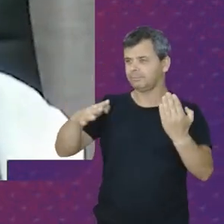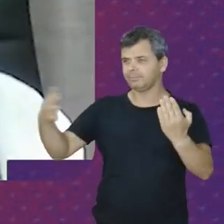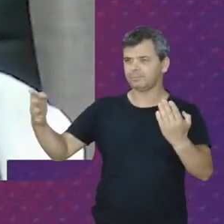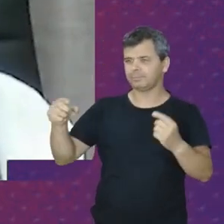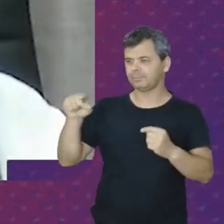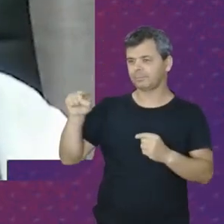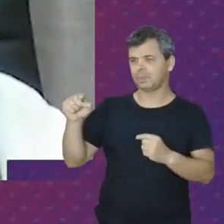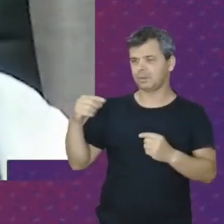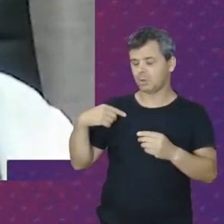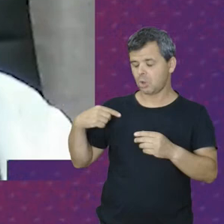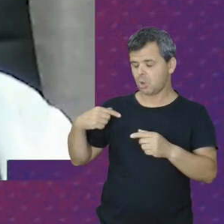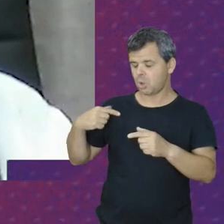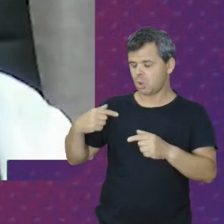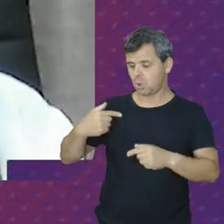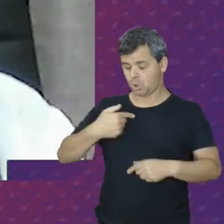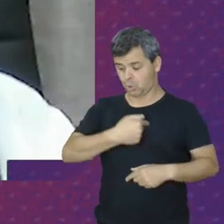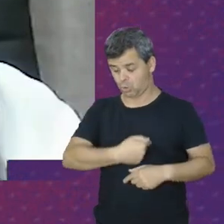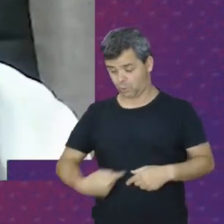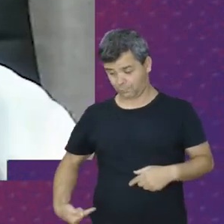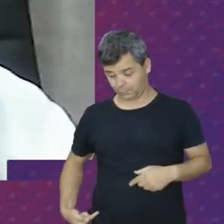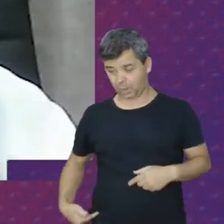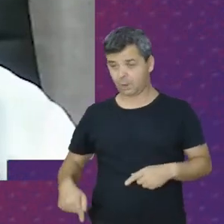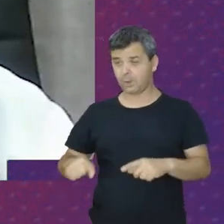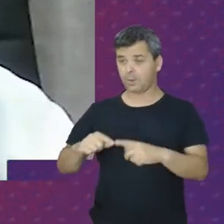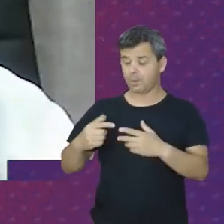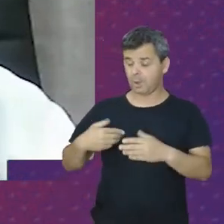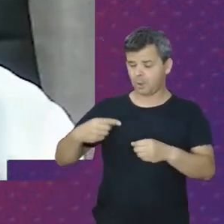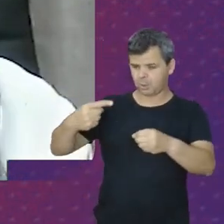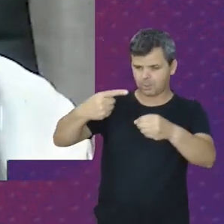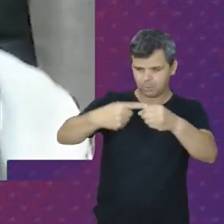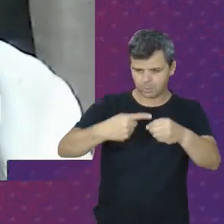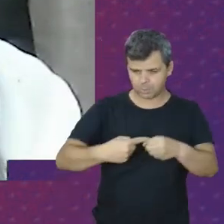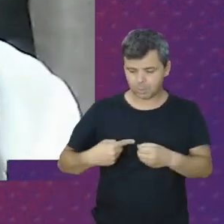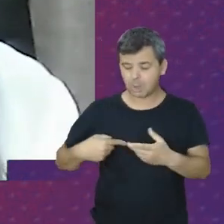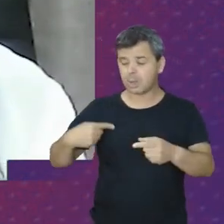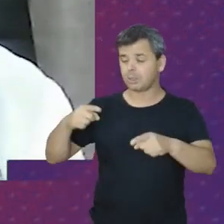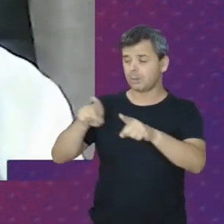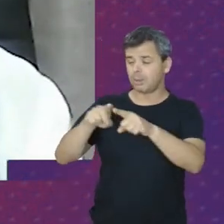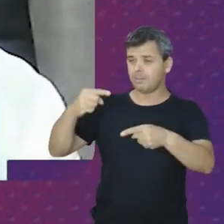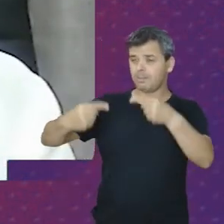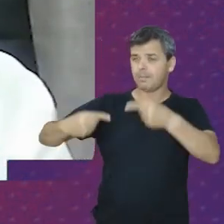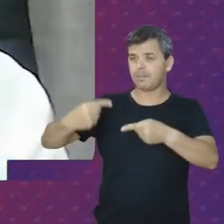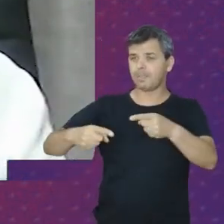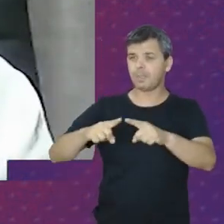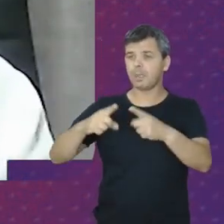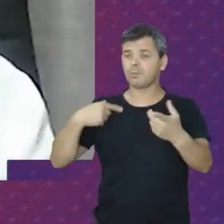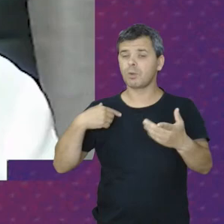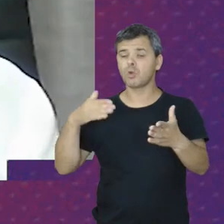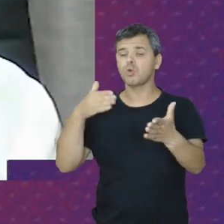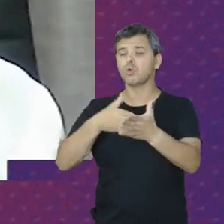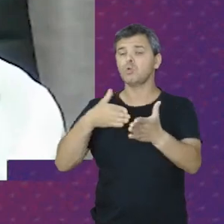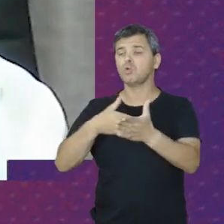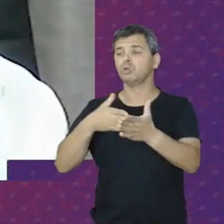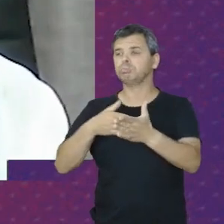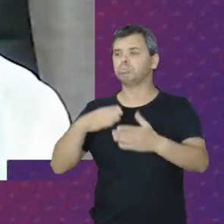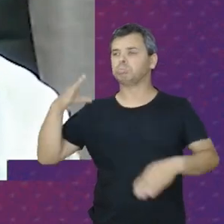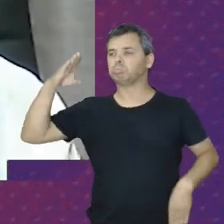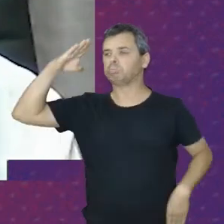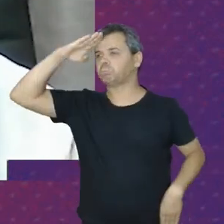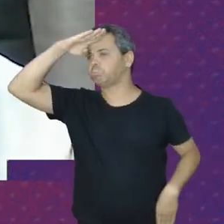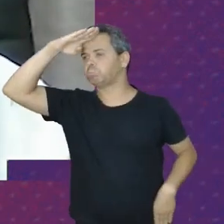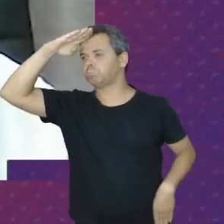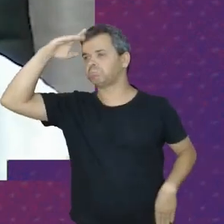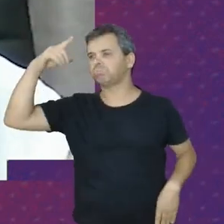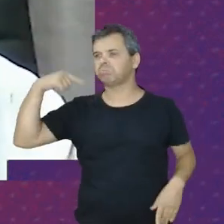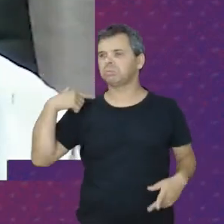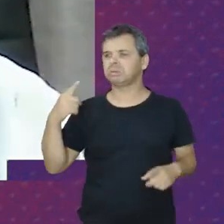que foram os governos Lula e Dilma para os municípios, para as políticas públicas, e o que foi este último governo que